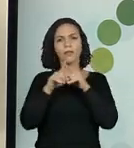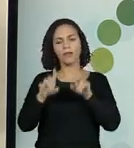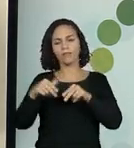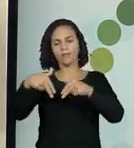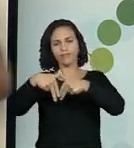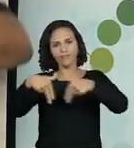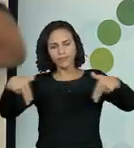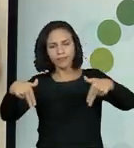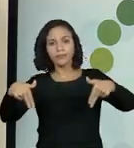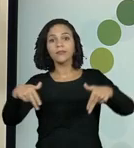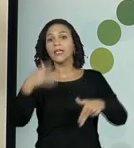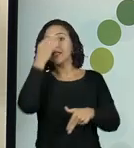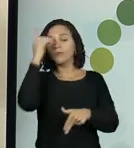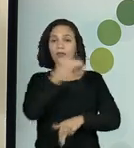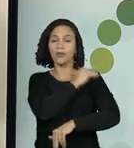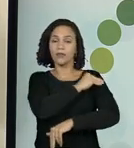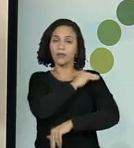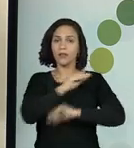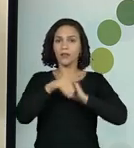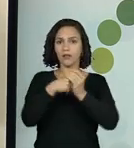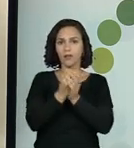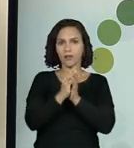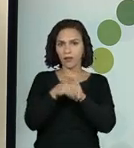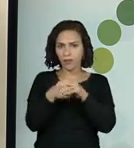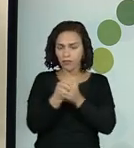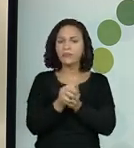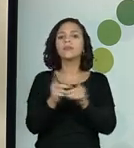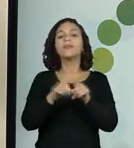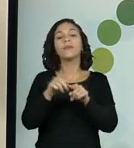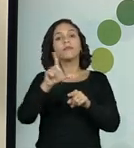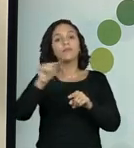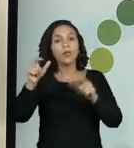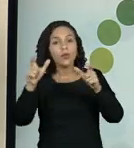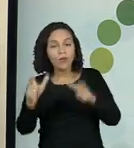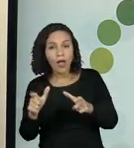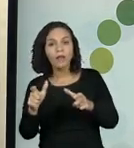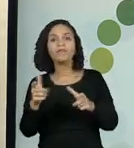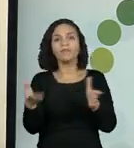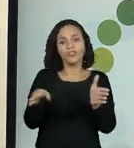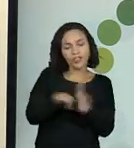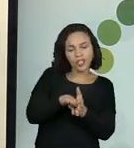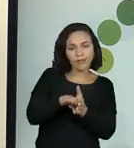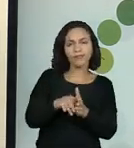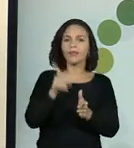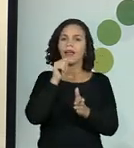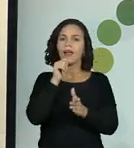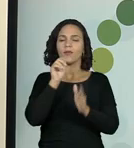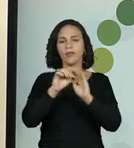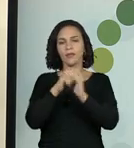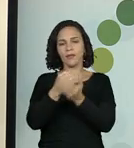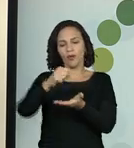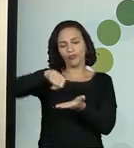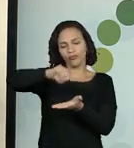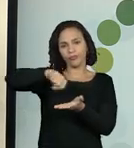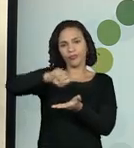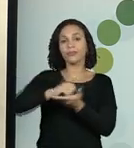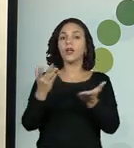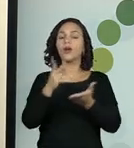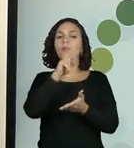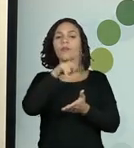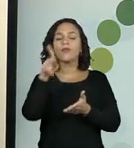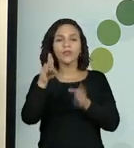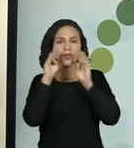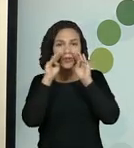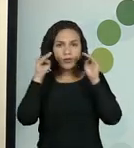esquece o álcool gel e sempre que sair ou voltar no recinto, água e sabão. Beleza? Professores, vamos lá. Habilidade na tela. Prepara